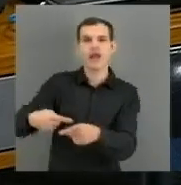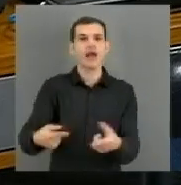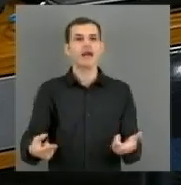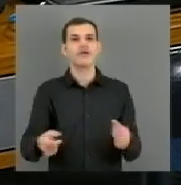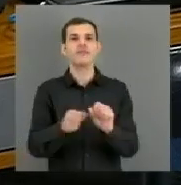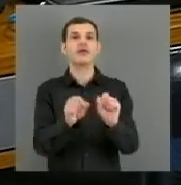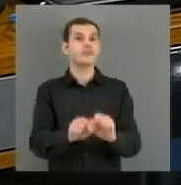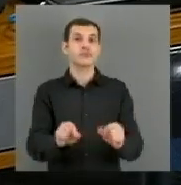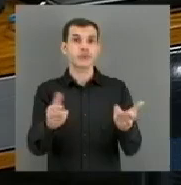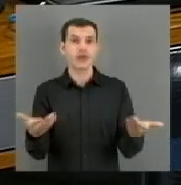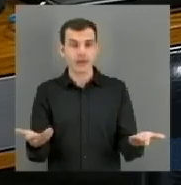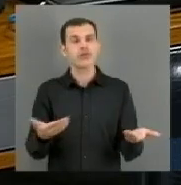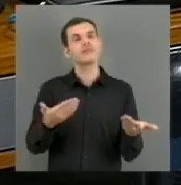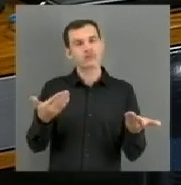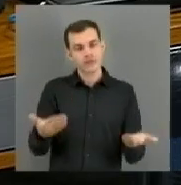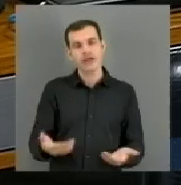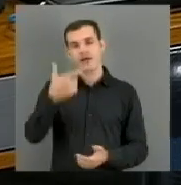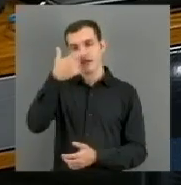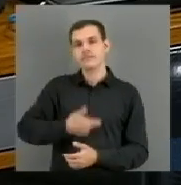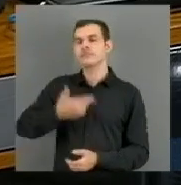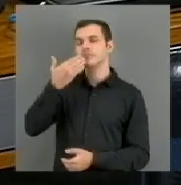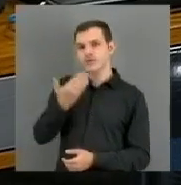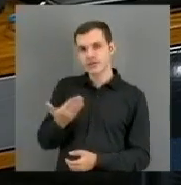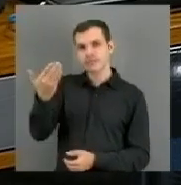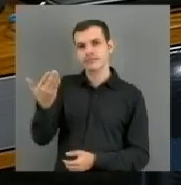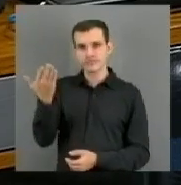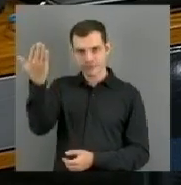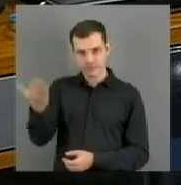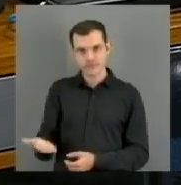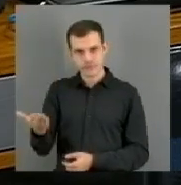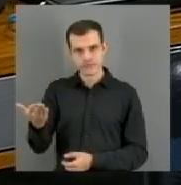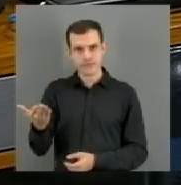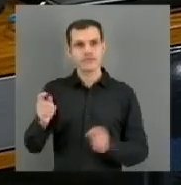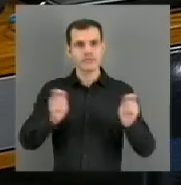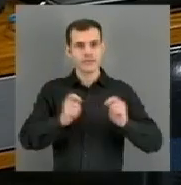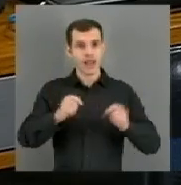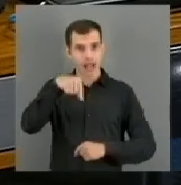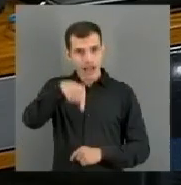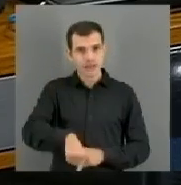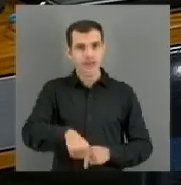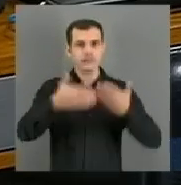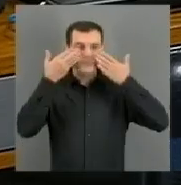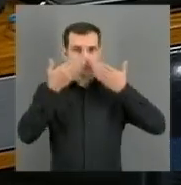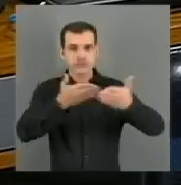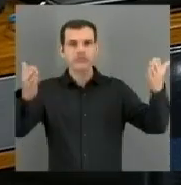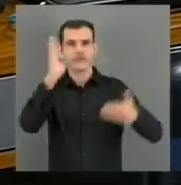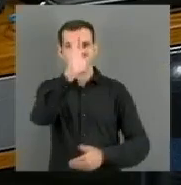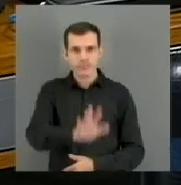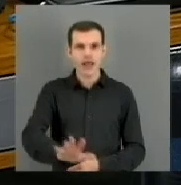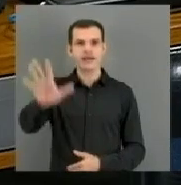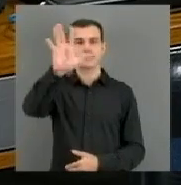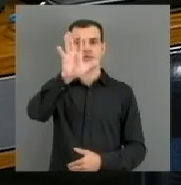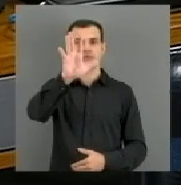faço um apelo para o senhor que tenha a chance de aqui perante o Brasil, perante a nação, nos